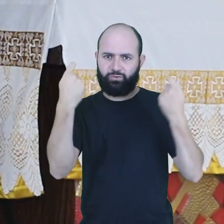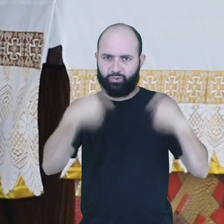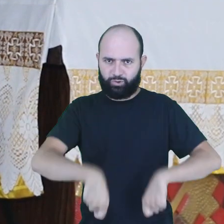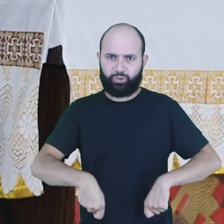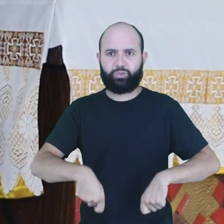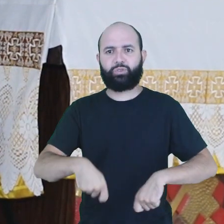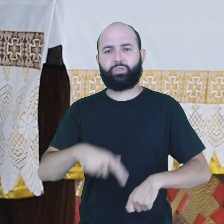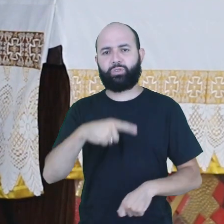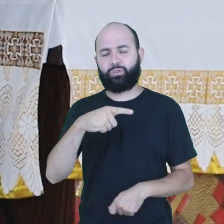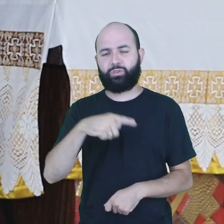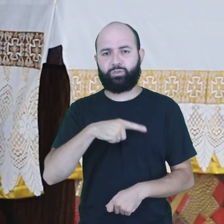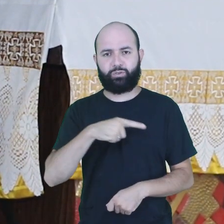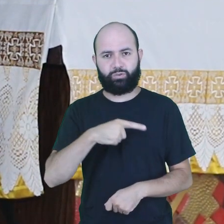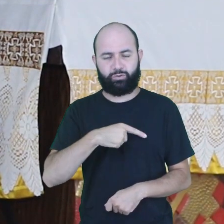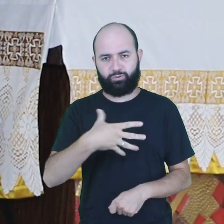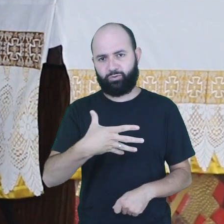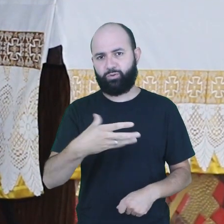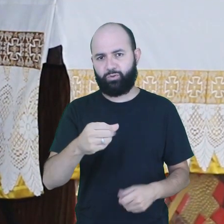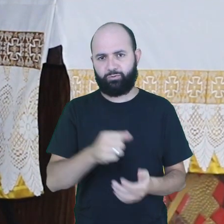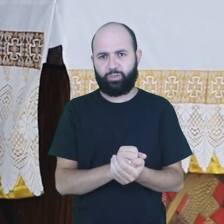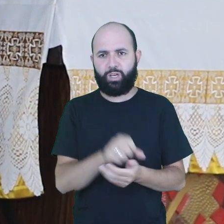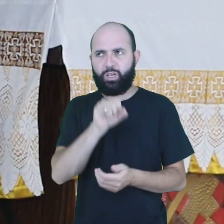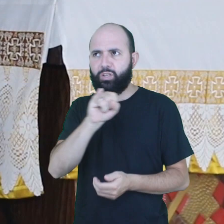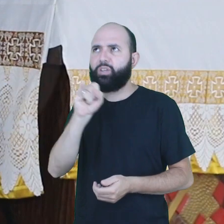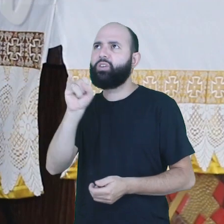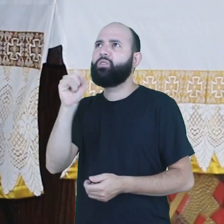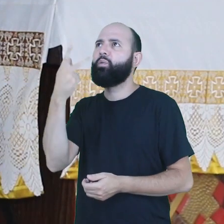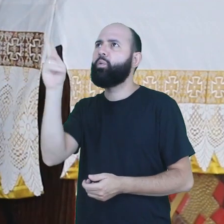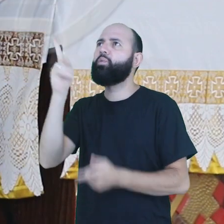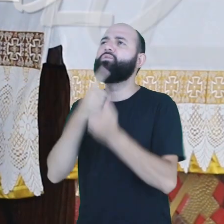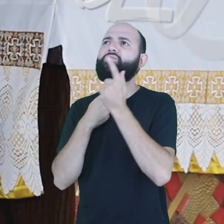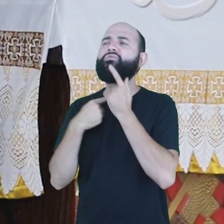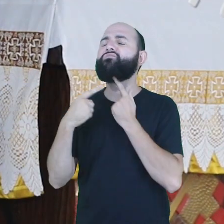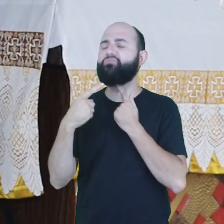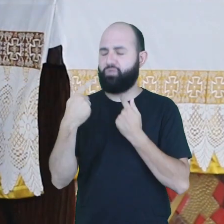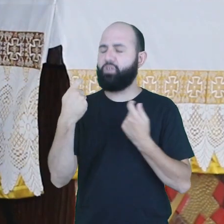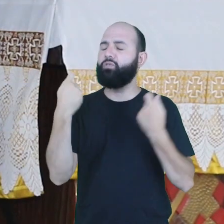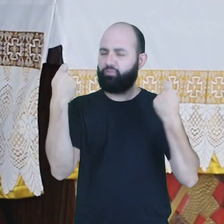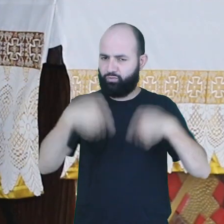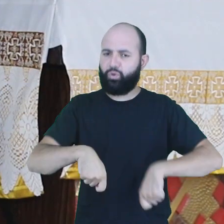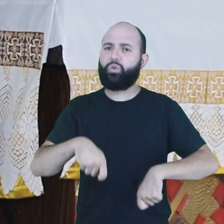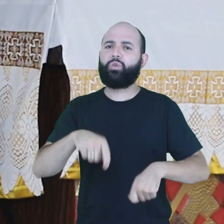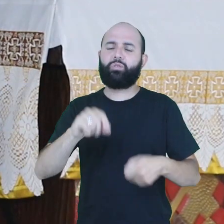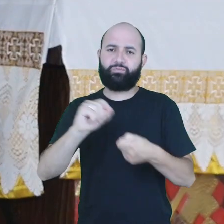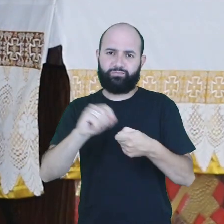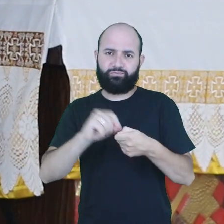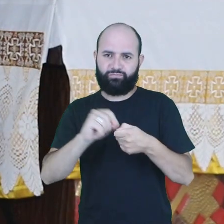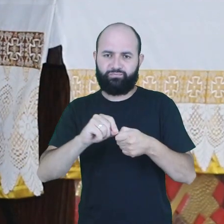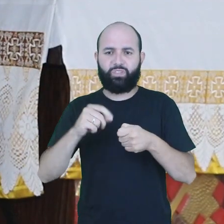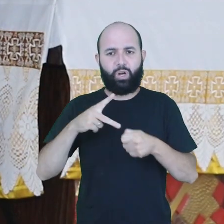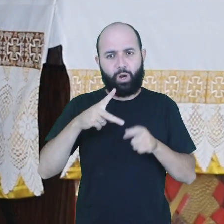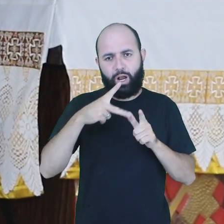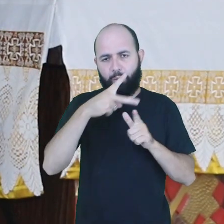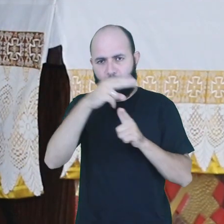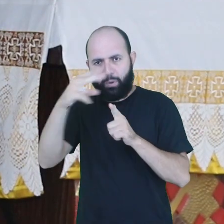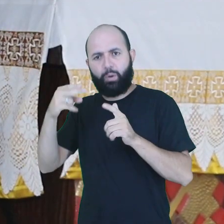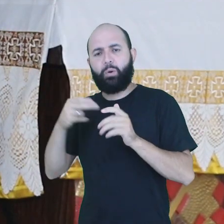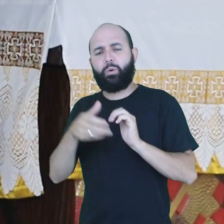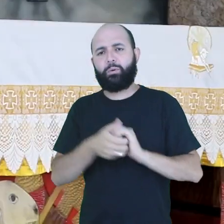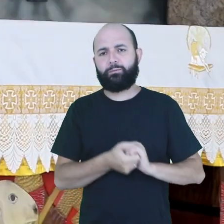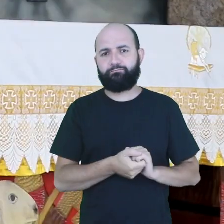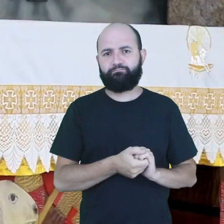fertilidade. Eu peguei e falei, se for da vontade de Deus, eu vou fazer essa cirurgia. Se não for da vontade de Deus, eu não vou